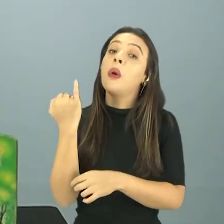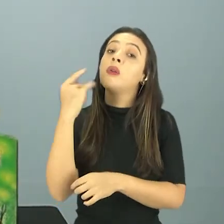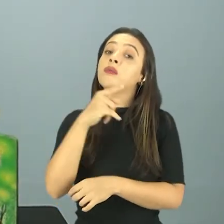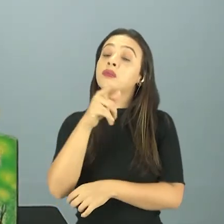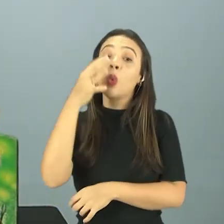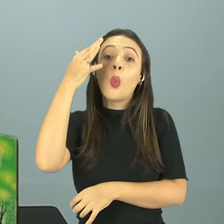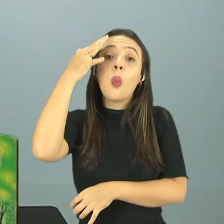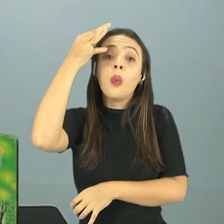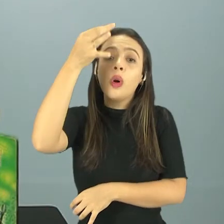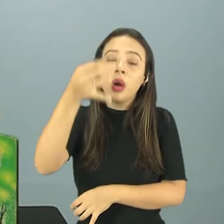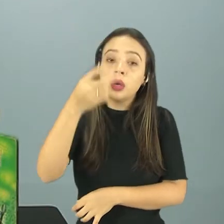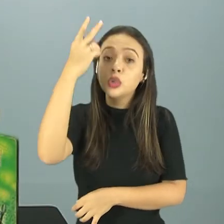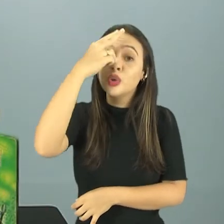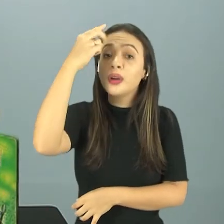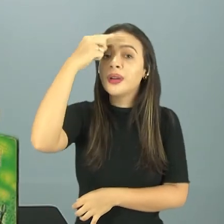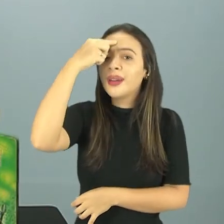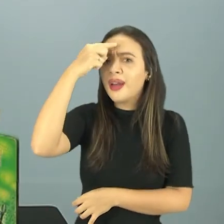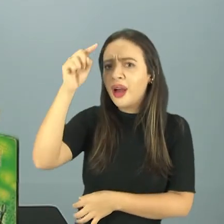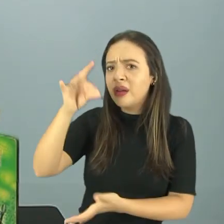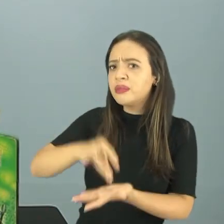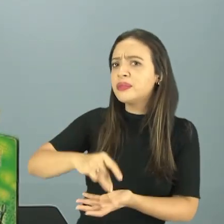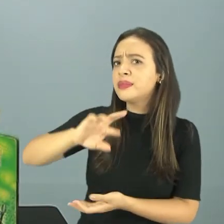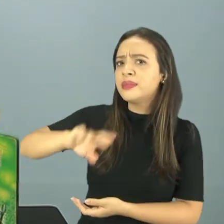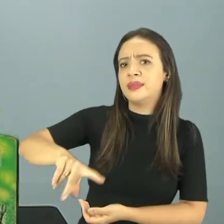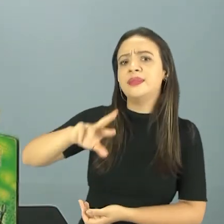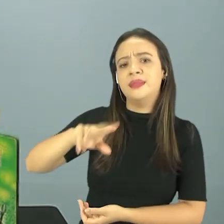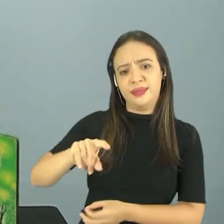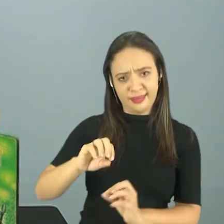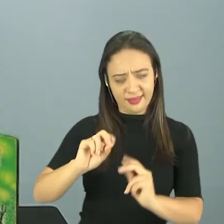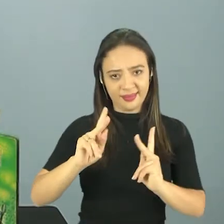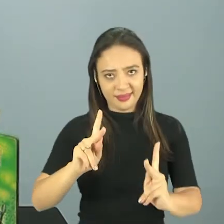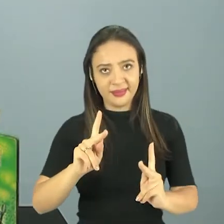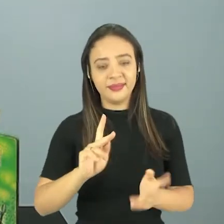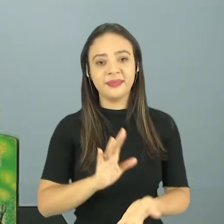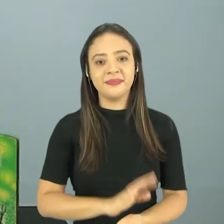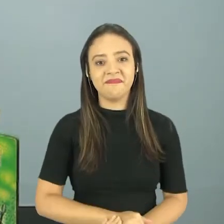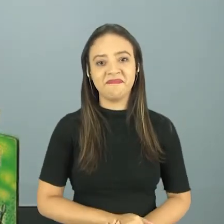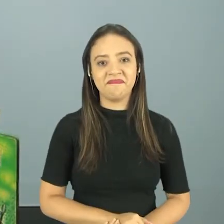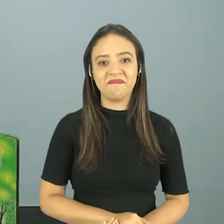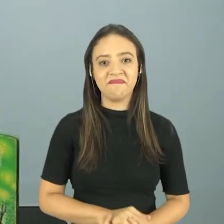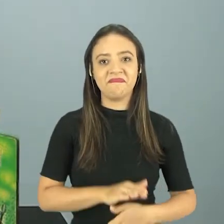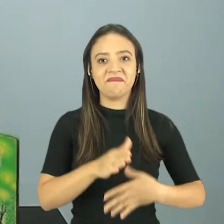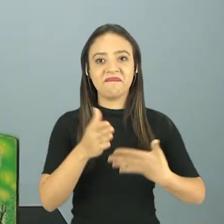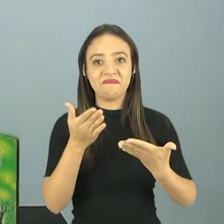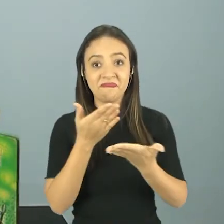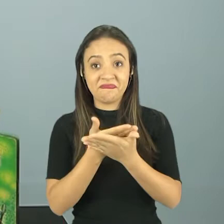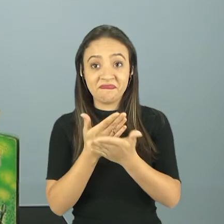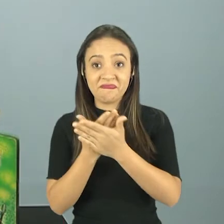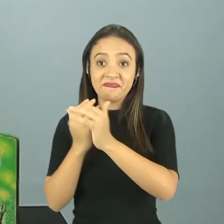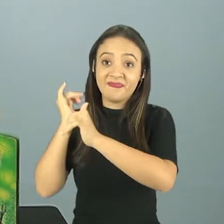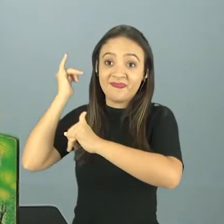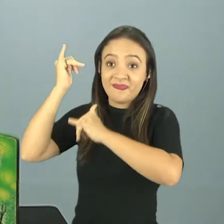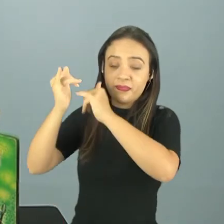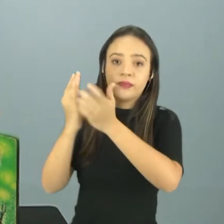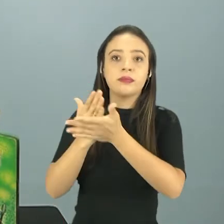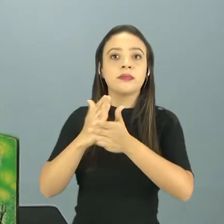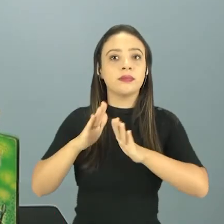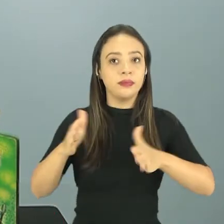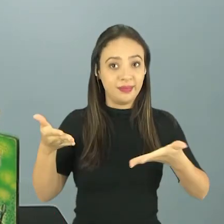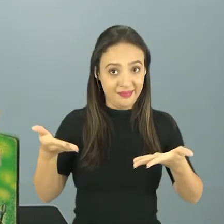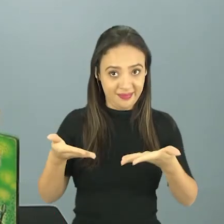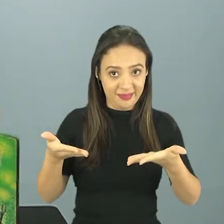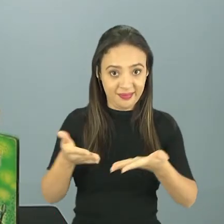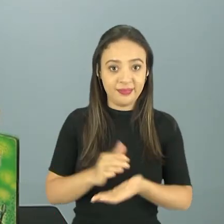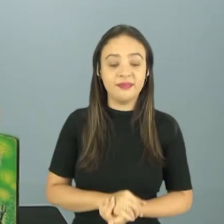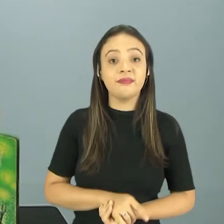são histórias fantasiosas, tá bom? Ok? A nossa aula sobre lenda ela termina por aqui. Então